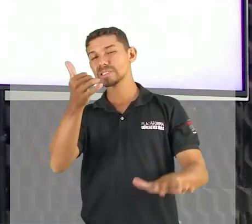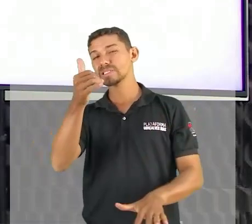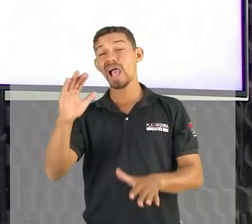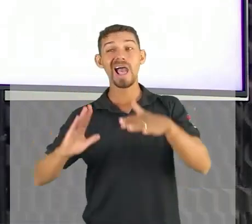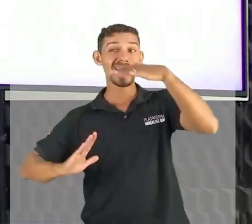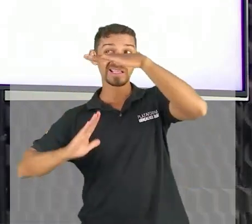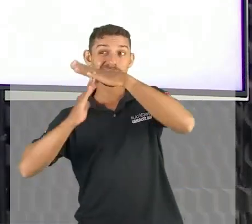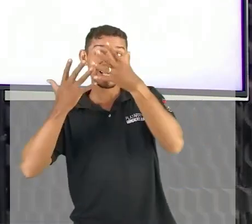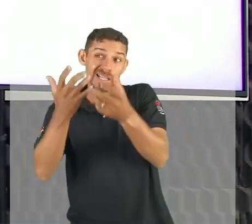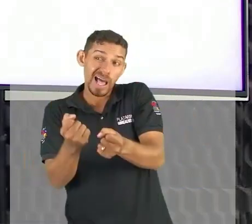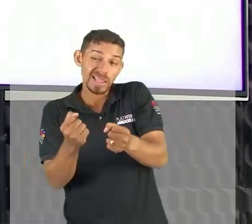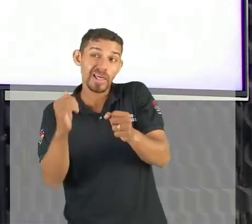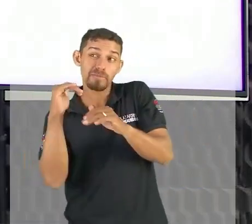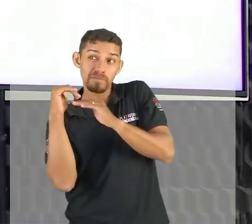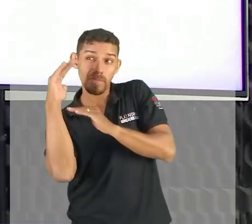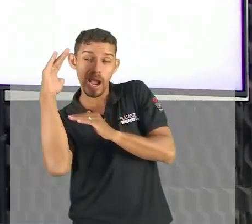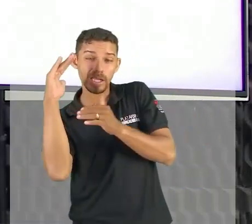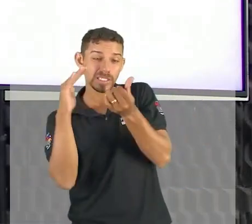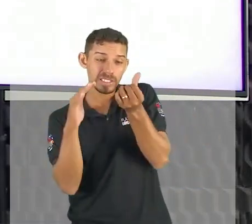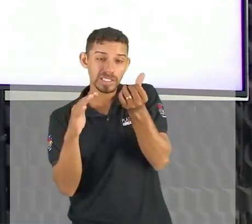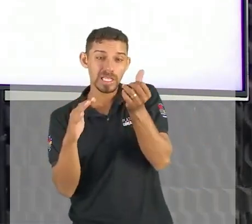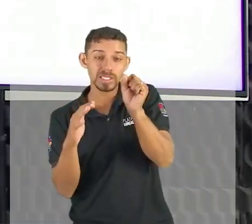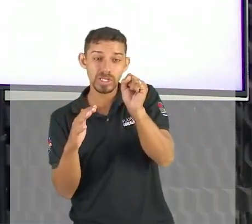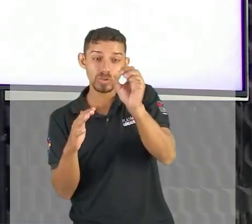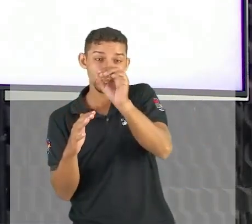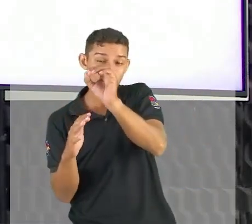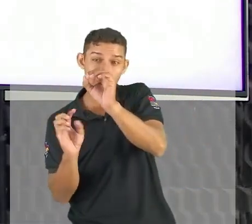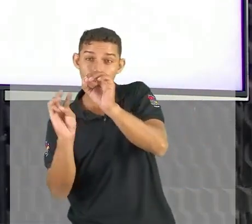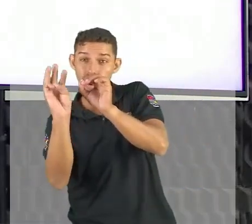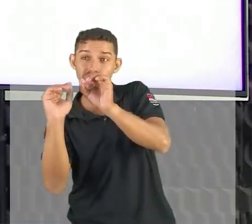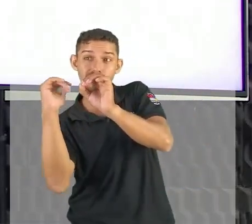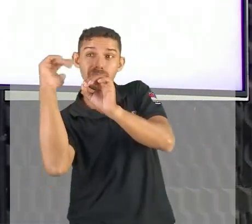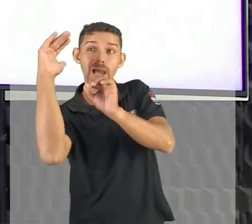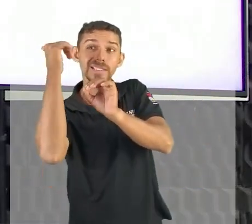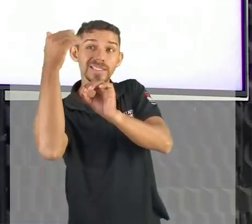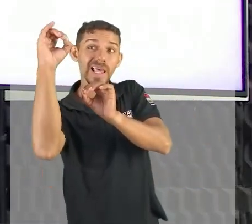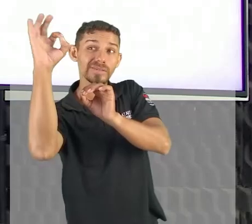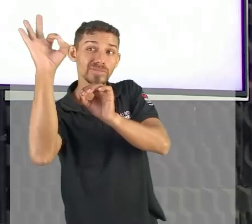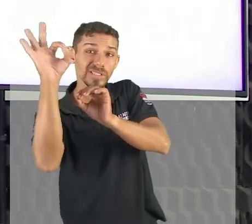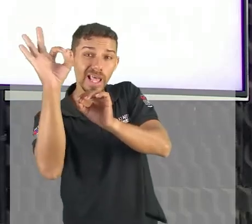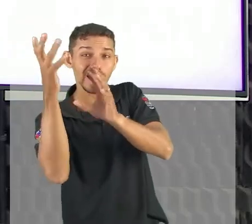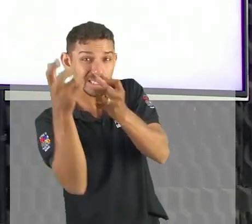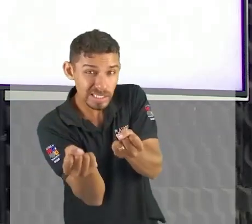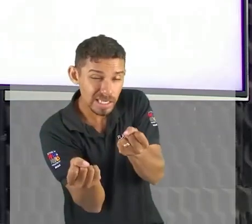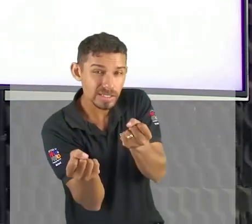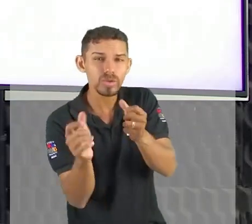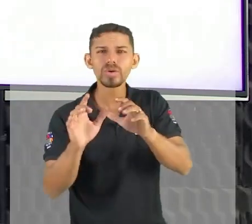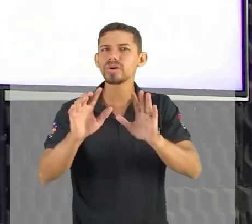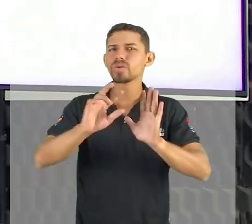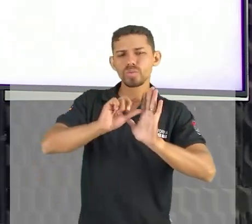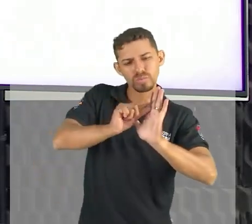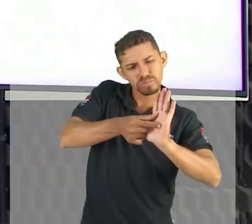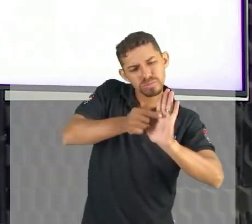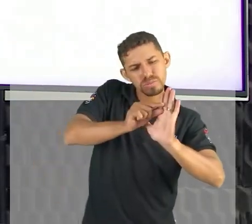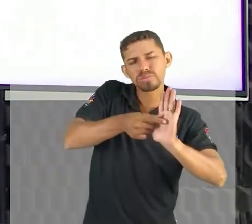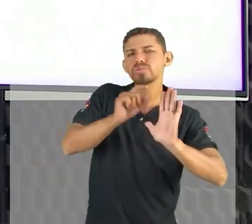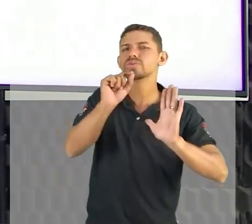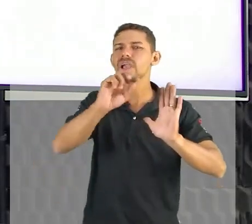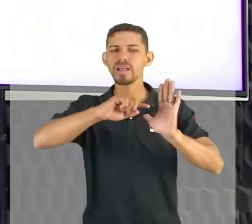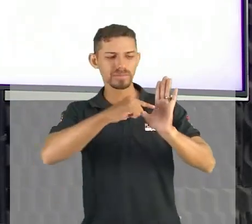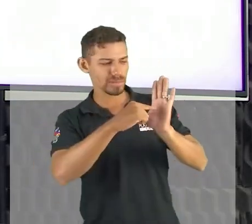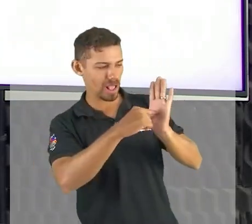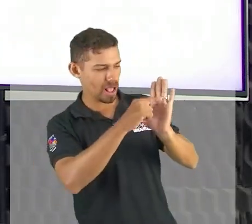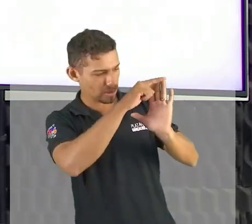tolerar até 10% a mais no caso do disjuntor Professor o que que é um disjuntor dispositivo de